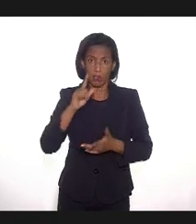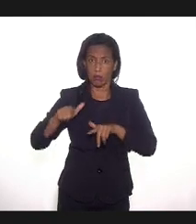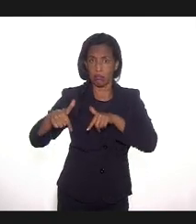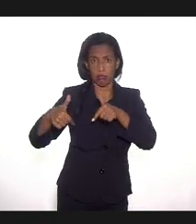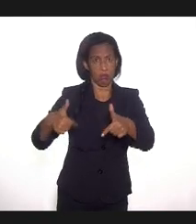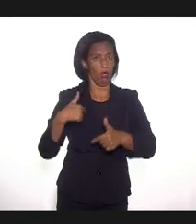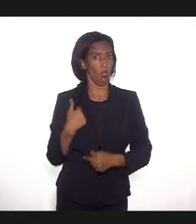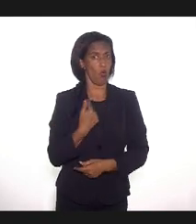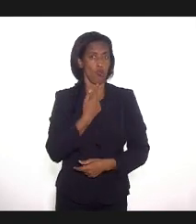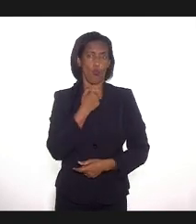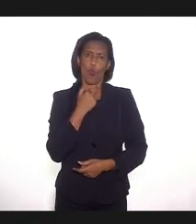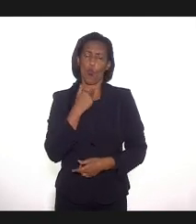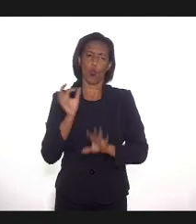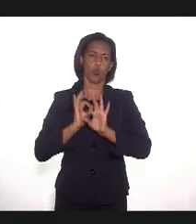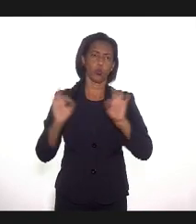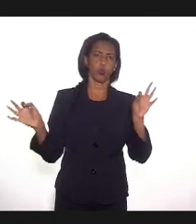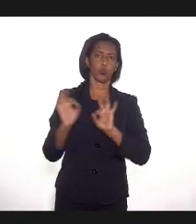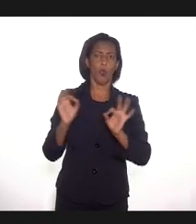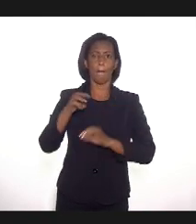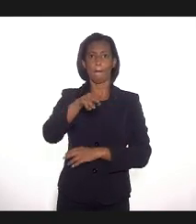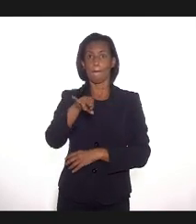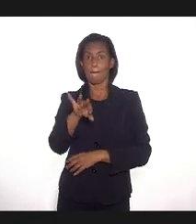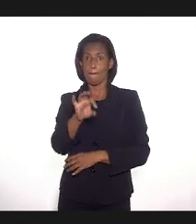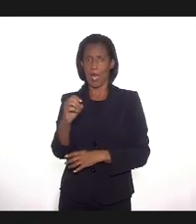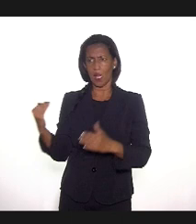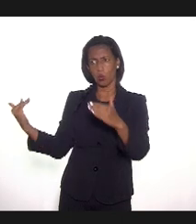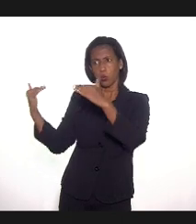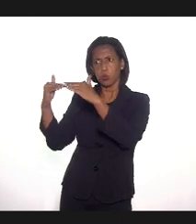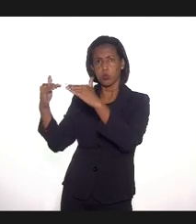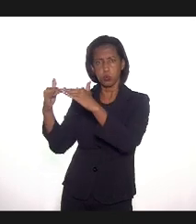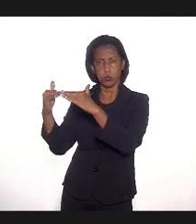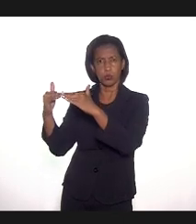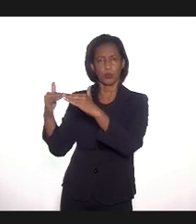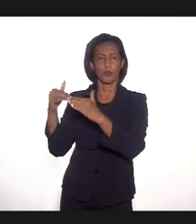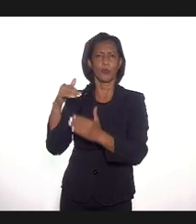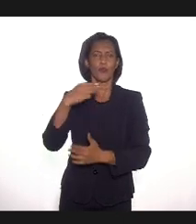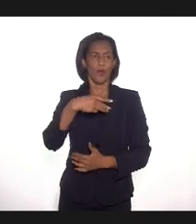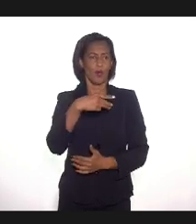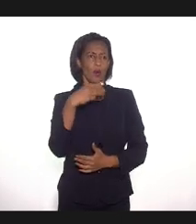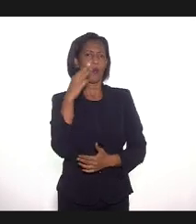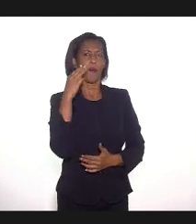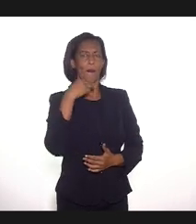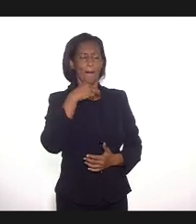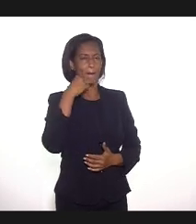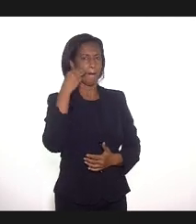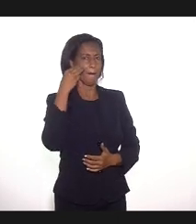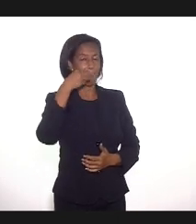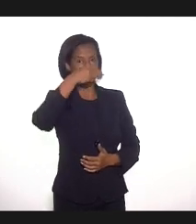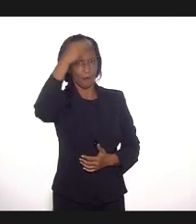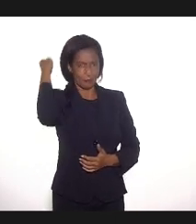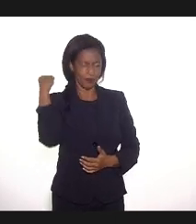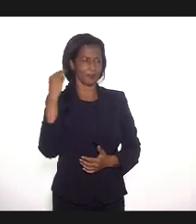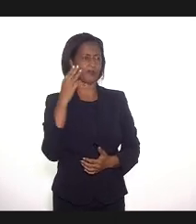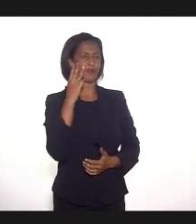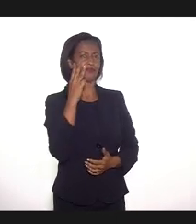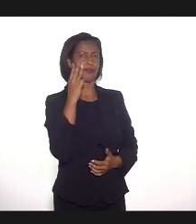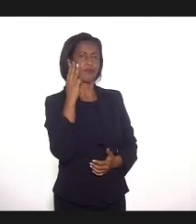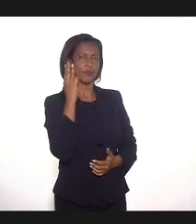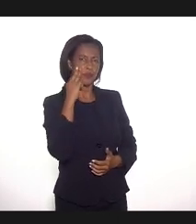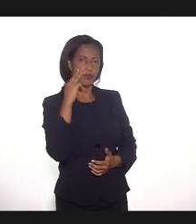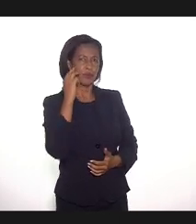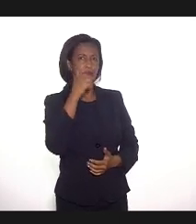não concordo com isso. Com mérito, eu concordo com Márcio Pacheco, com Luiz Paulo e com Waldeck, no